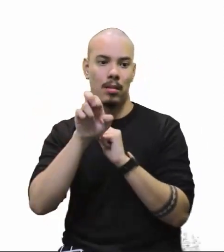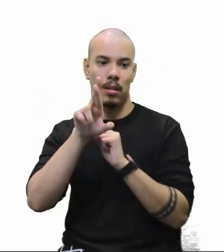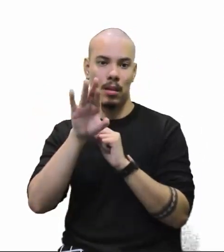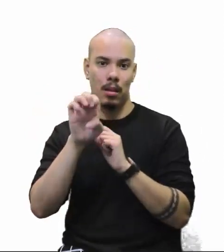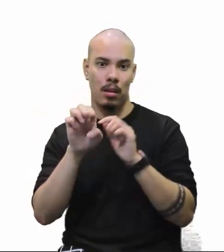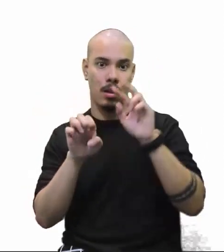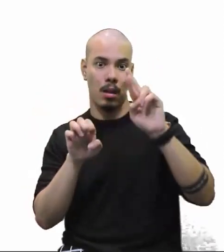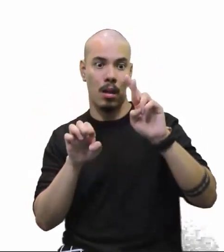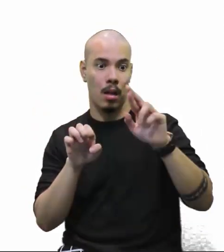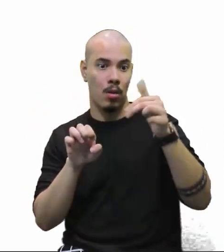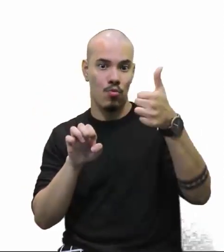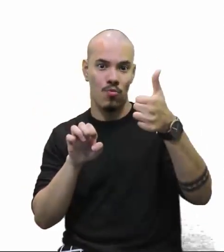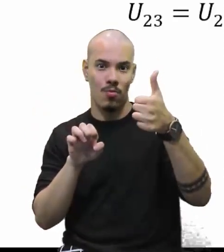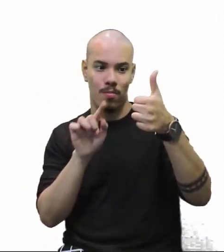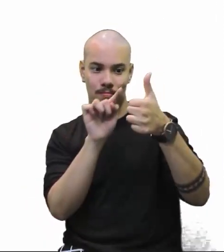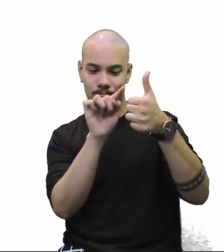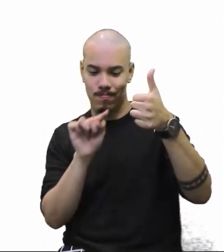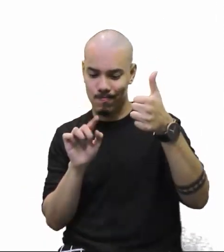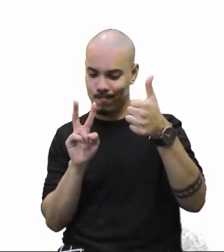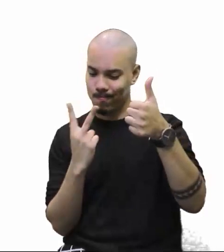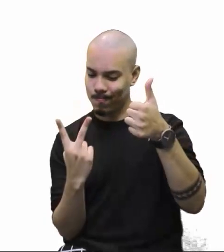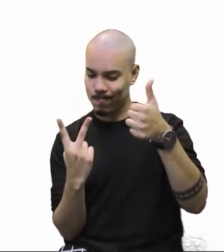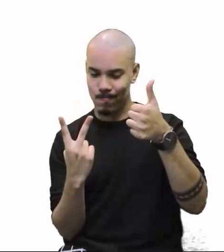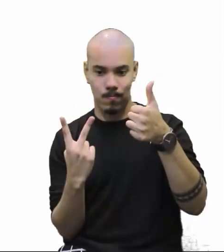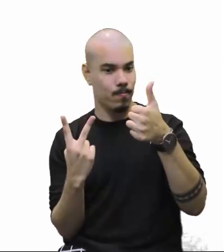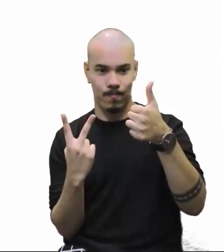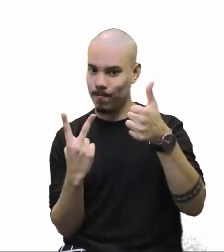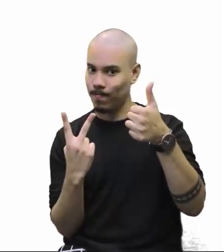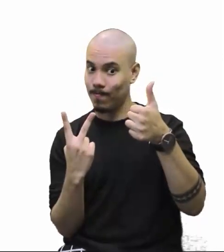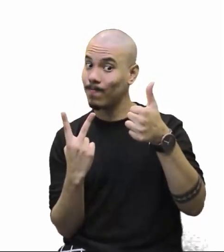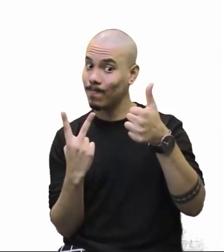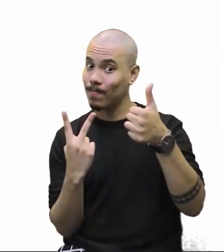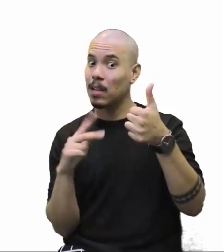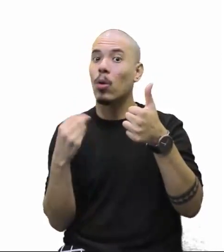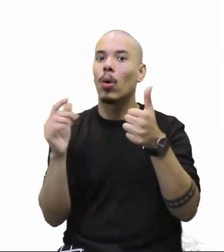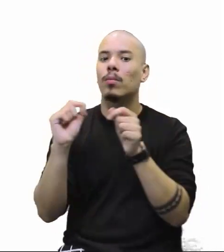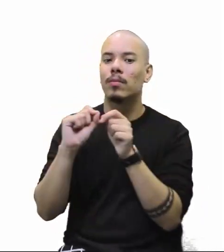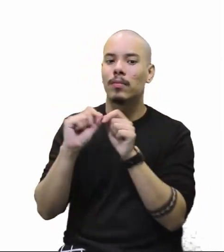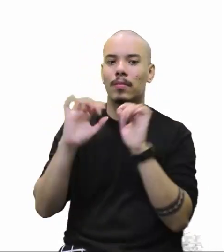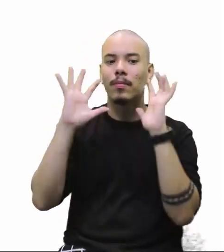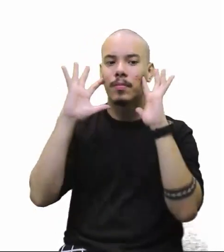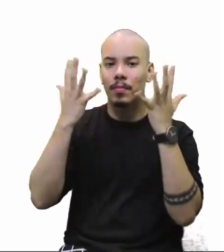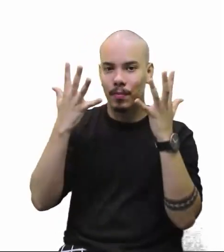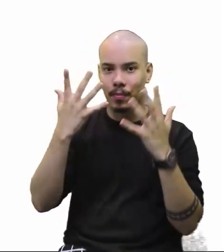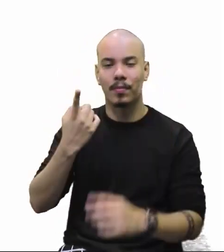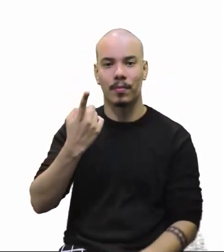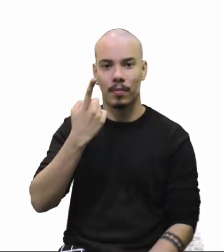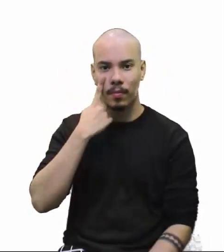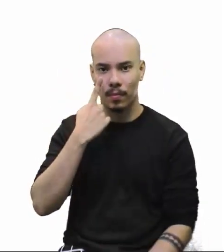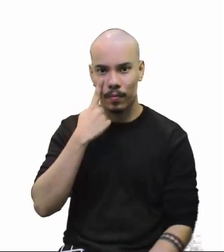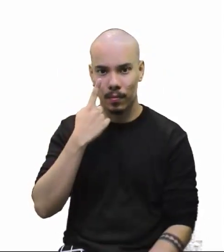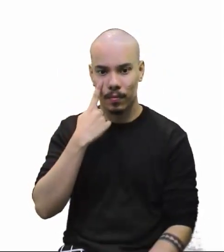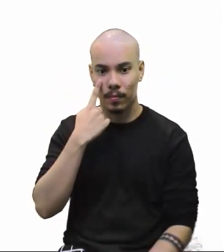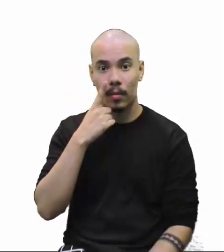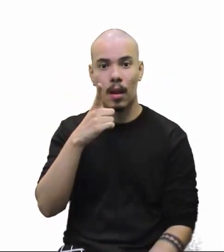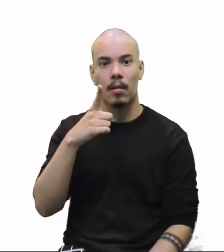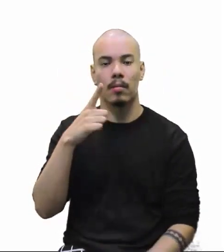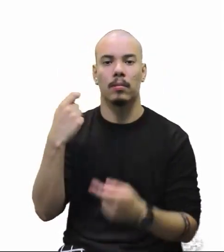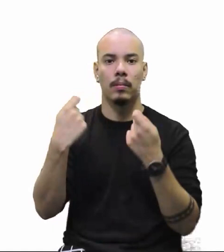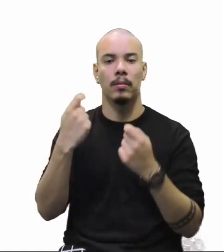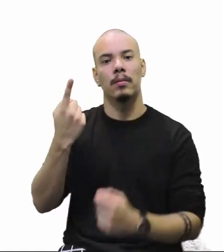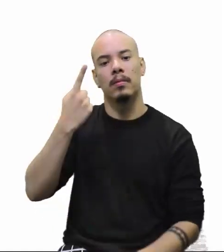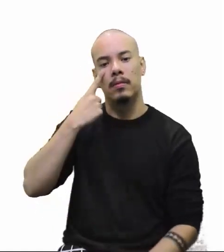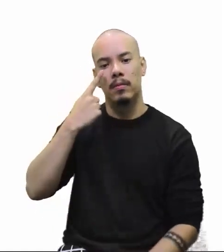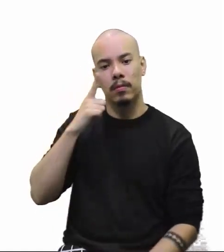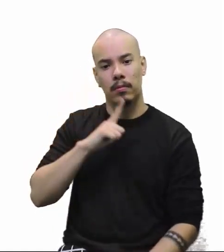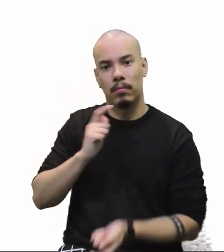R1. Então, aí se você pensar, ó, deixa eu só apagar esse risco aqui, pronto. Então, aí ó, você tem que esses dois,